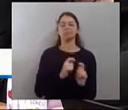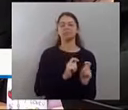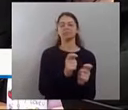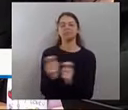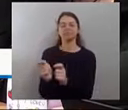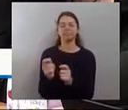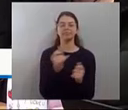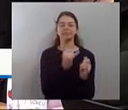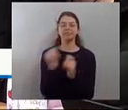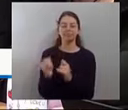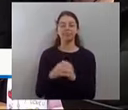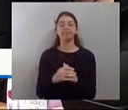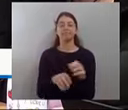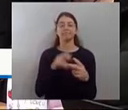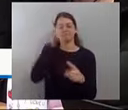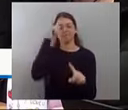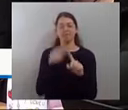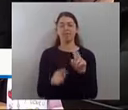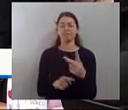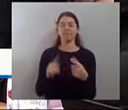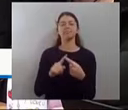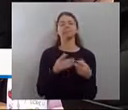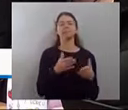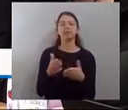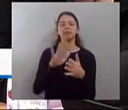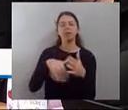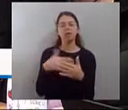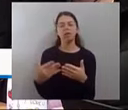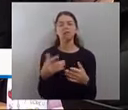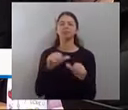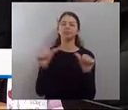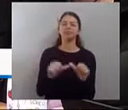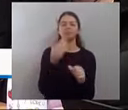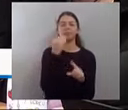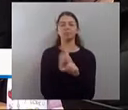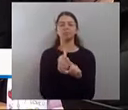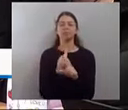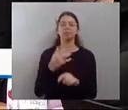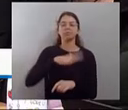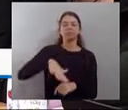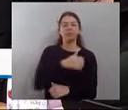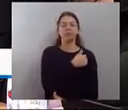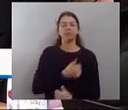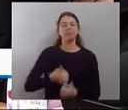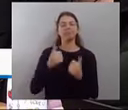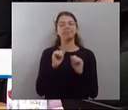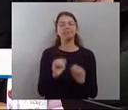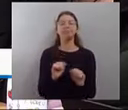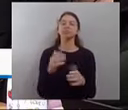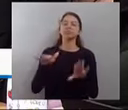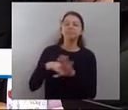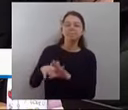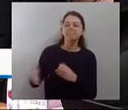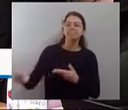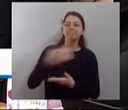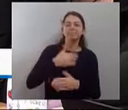dois. Definir uma estratégia de planeamento e gestão do sistema alimentar metropolitano de modo sistémico e participativo, tendo